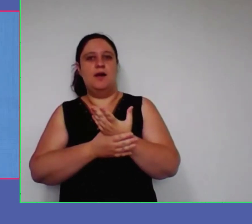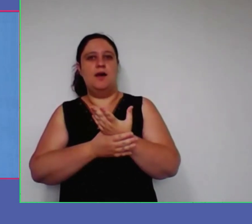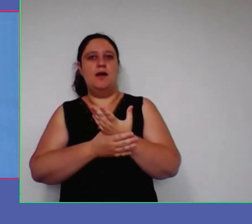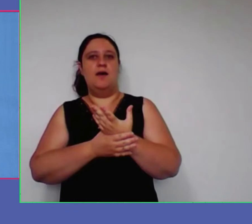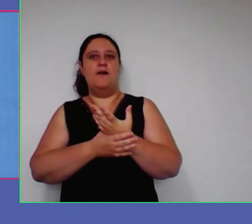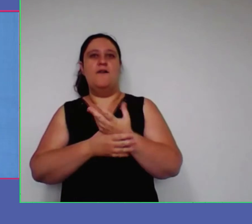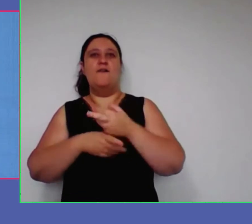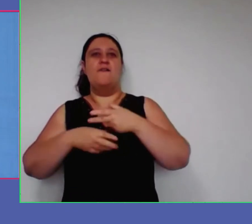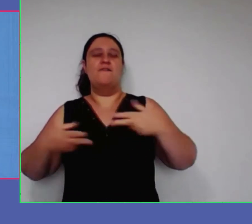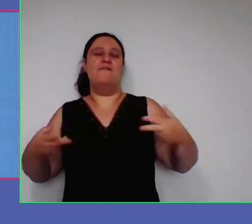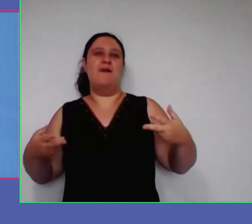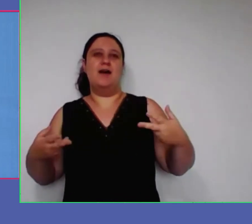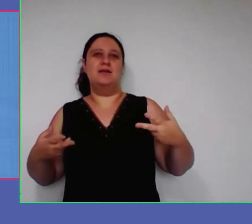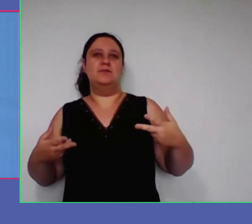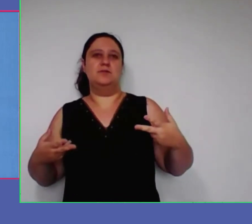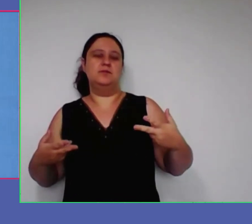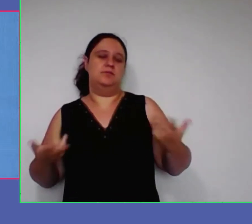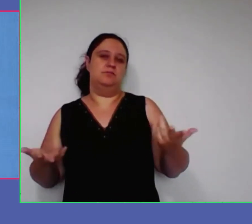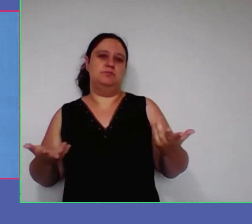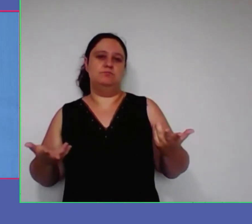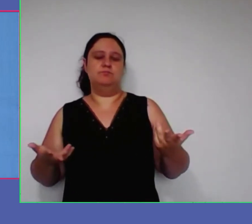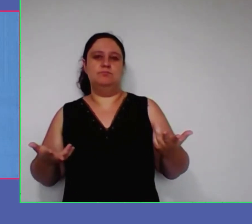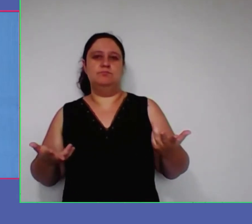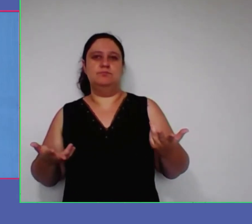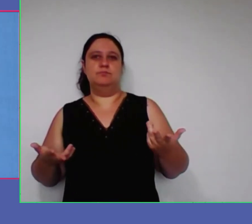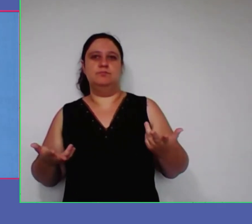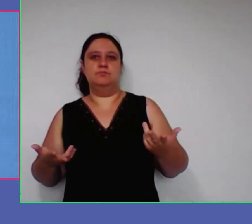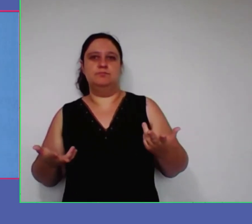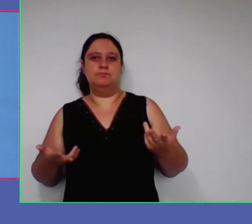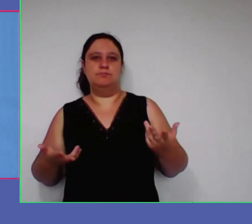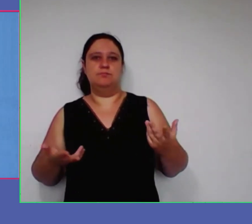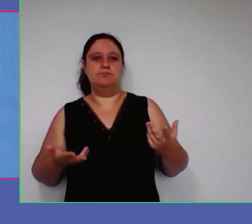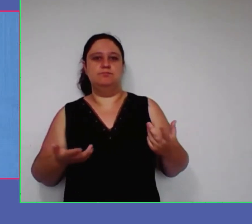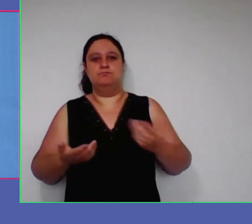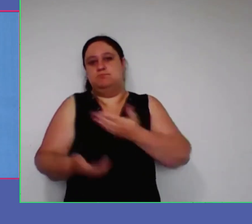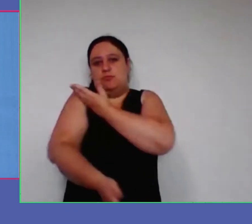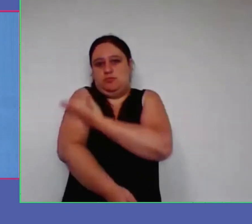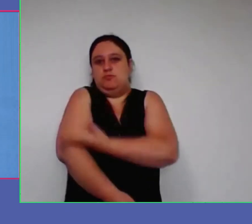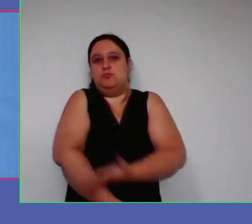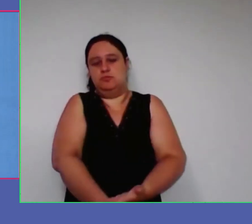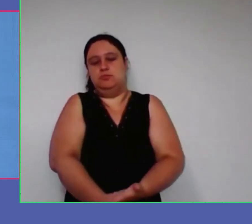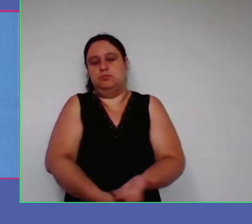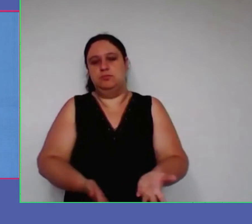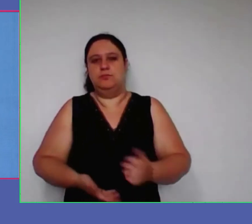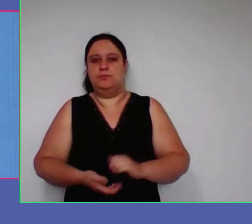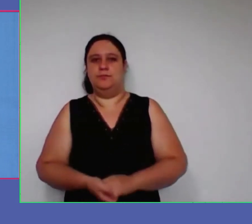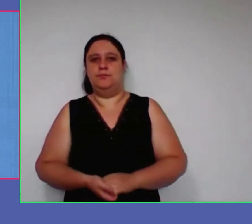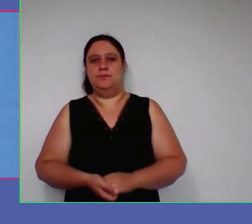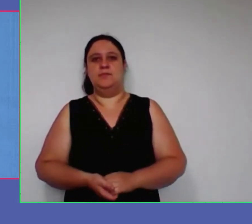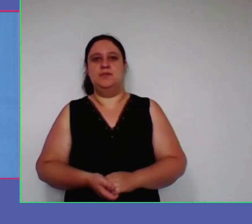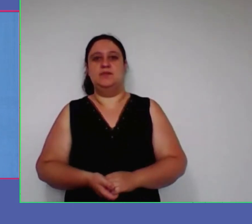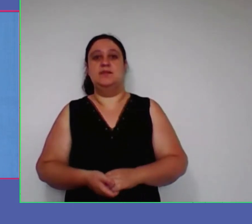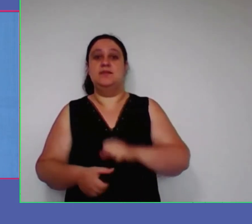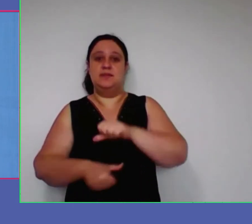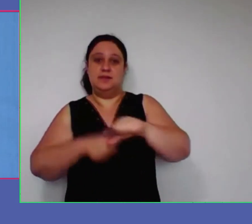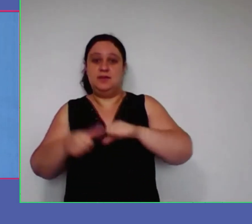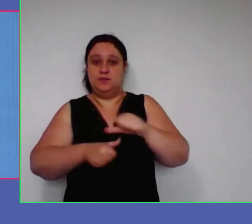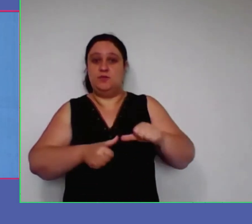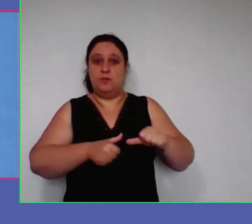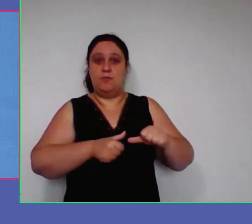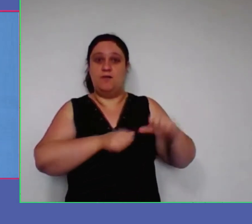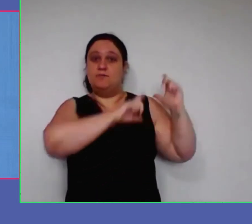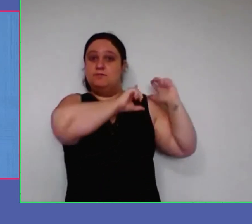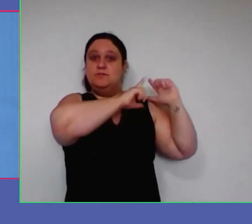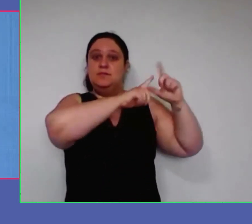jurisprudências que, registradas ao longo do tempo, se tornou a tradição dos anciãos.